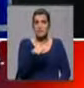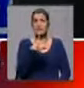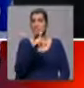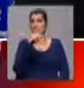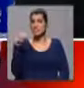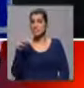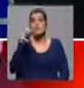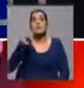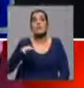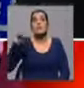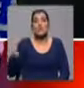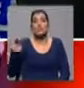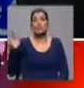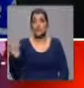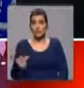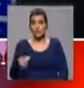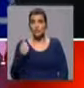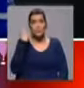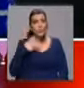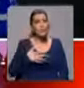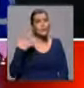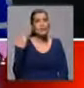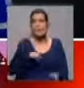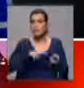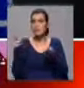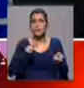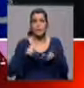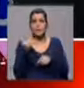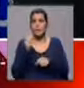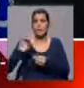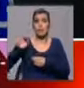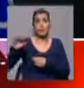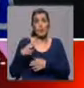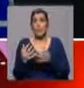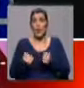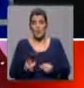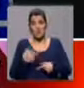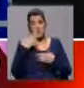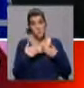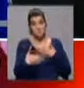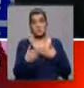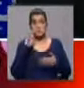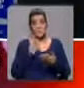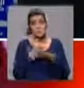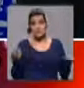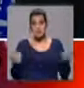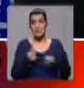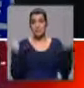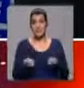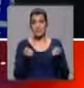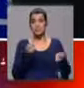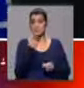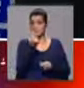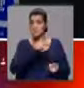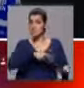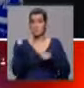1.600 milhões de euros, só no único dia. Nesta última semana de campanha, prevê-se que as transferências